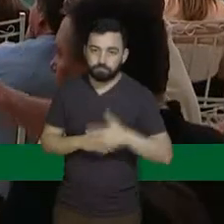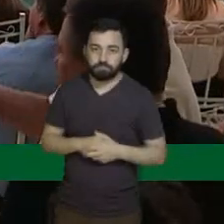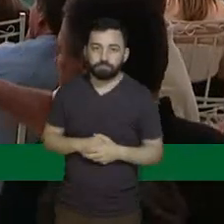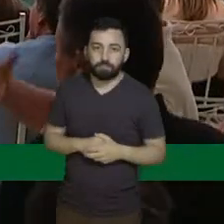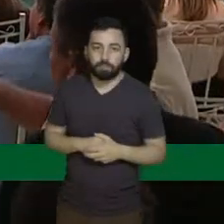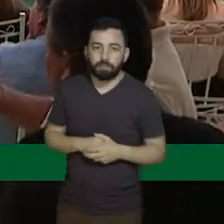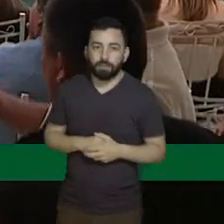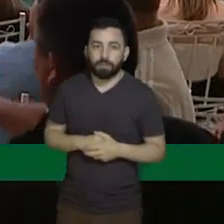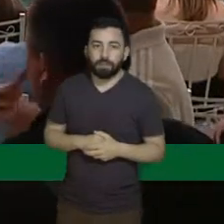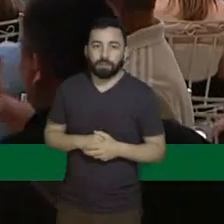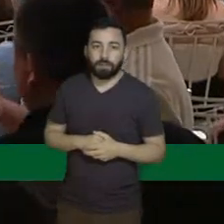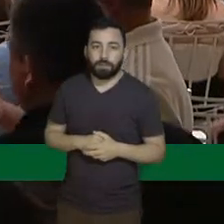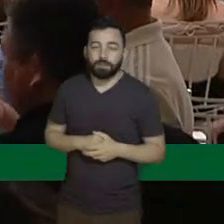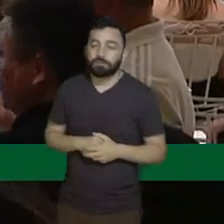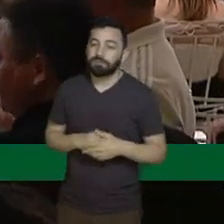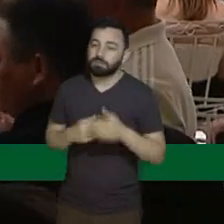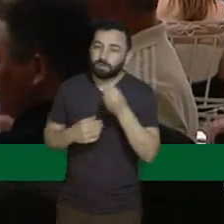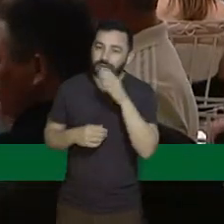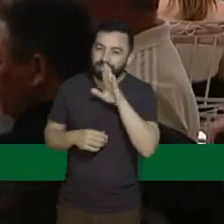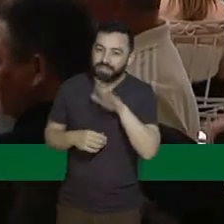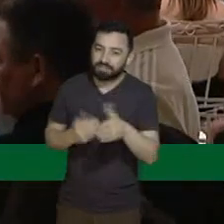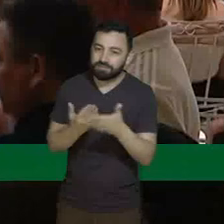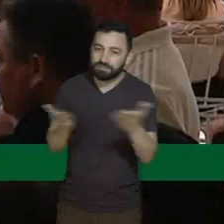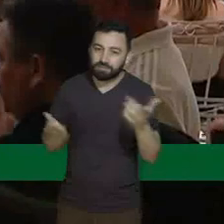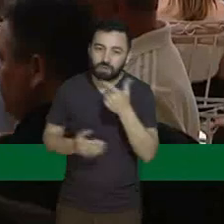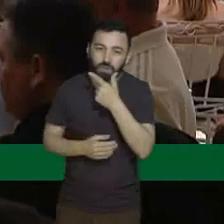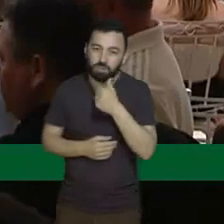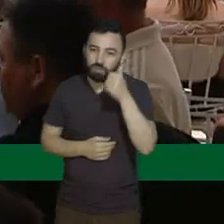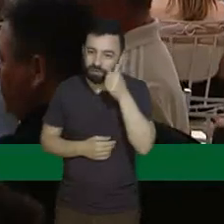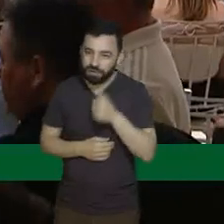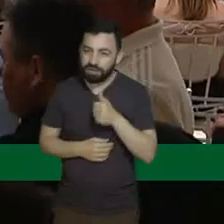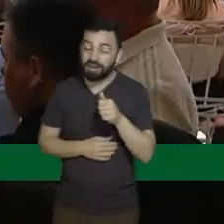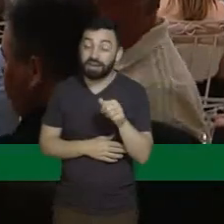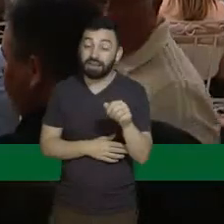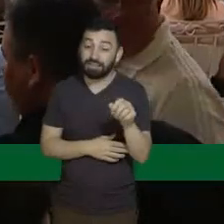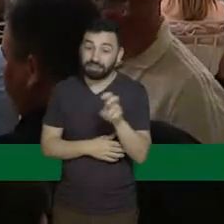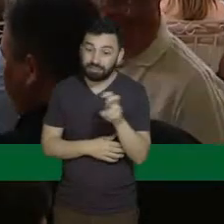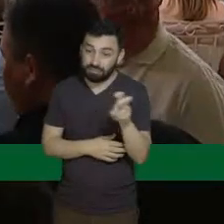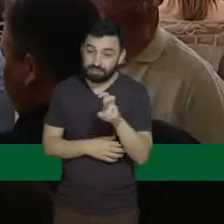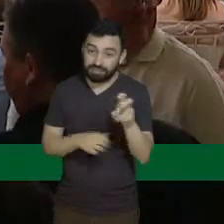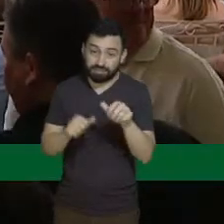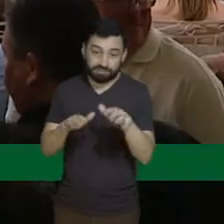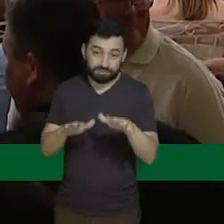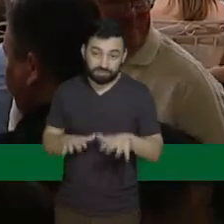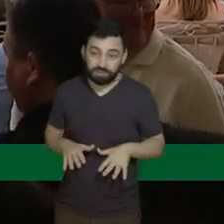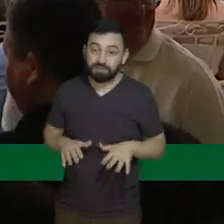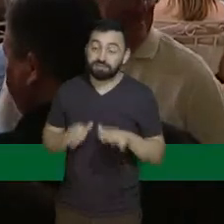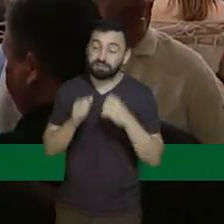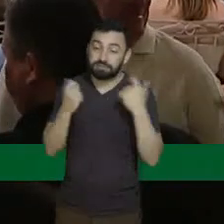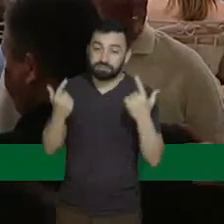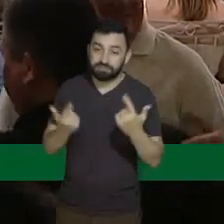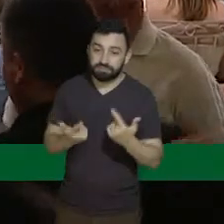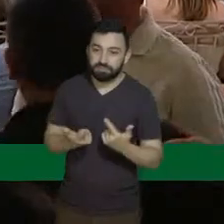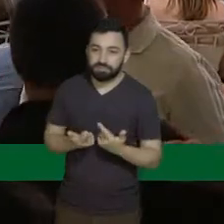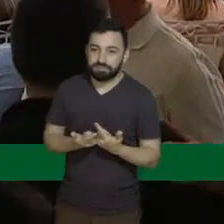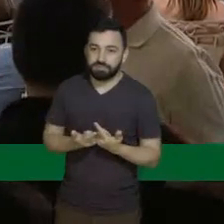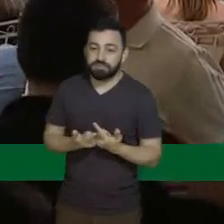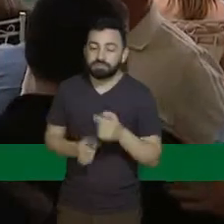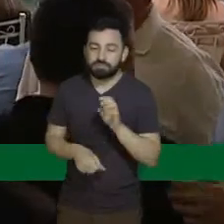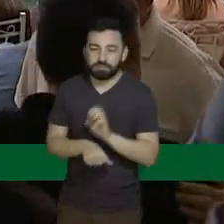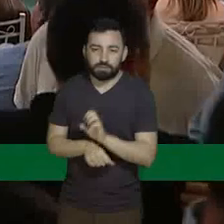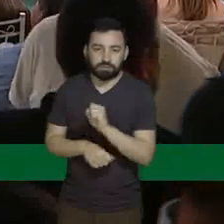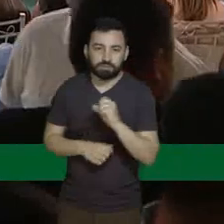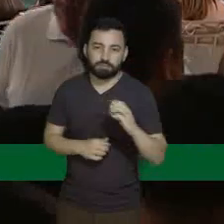senhores, que prestigiam esta quinta sessão regionalizada da Assembleia Legislativa do Estado de Santa